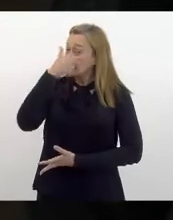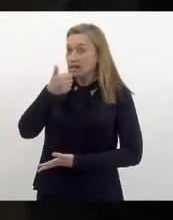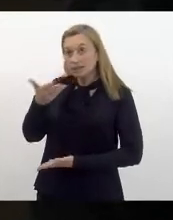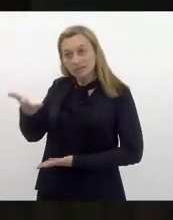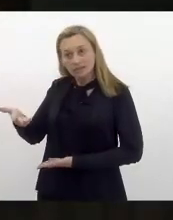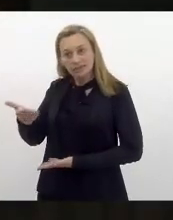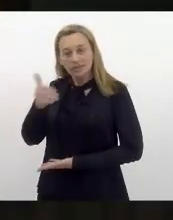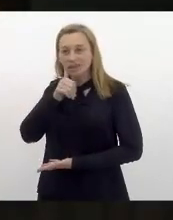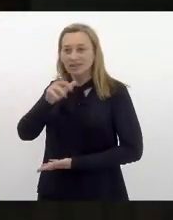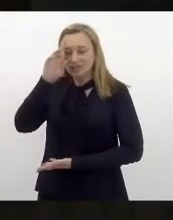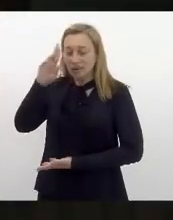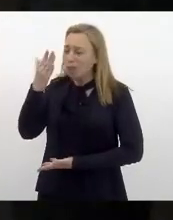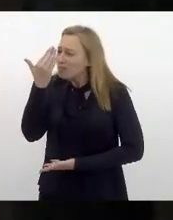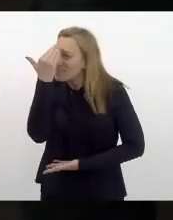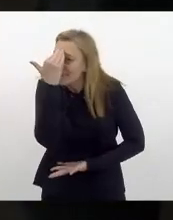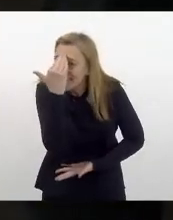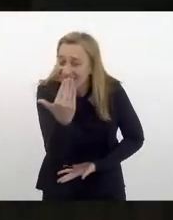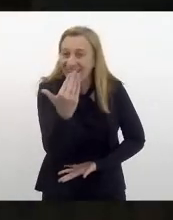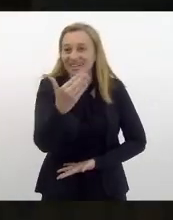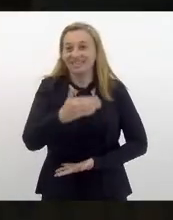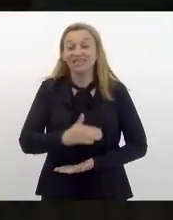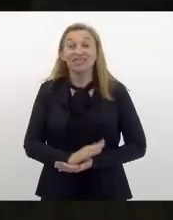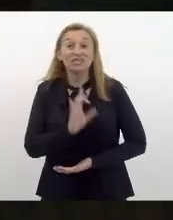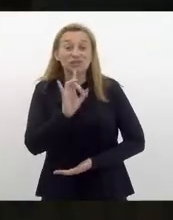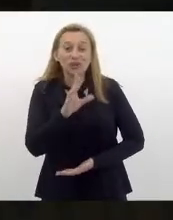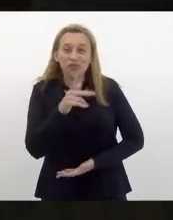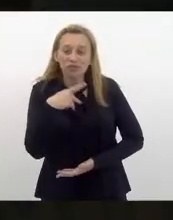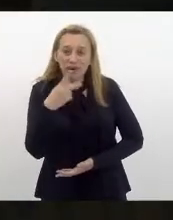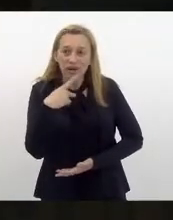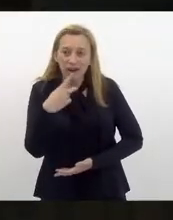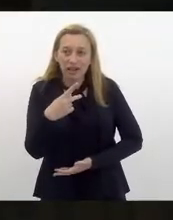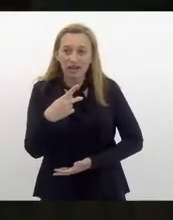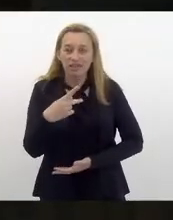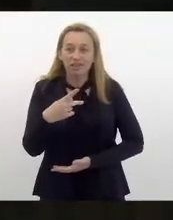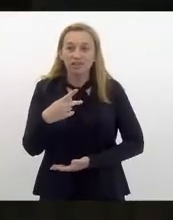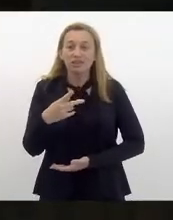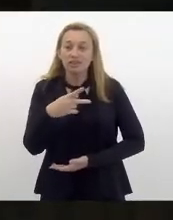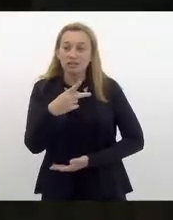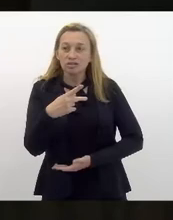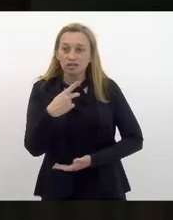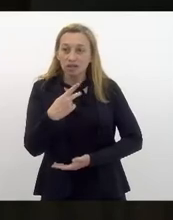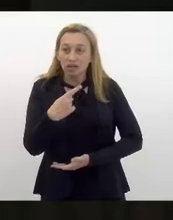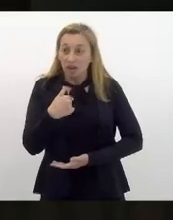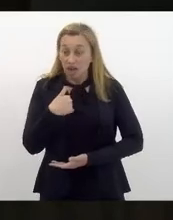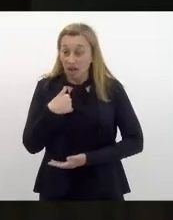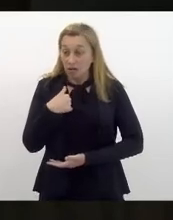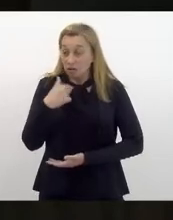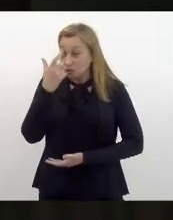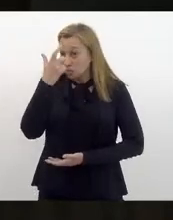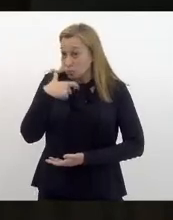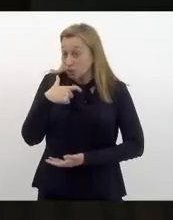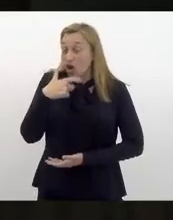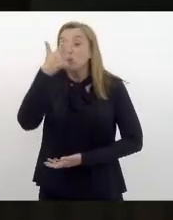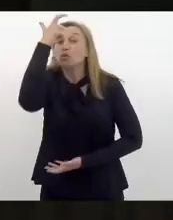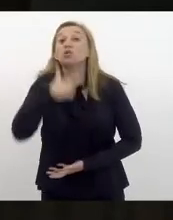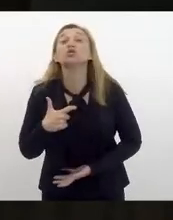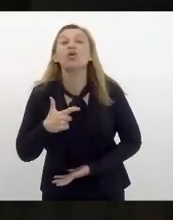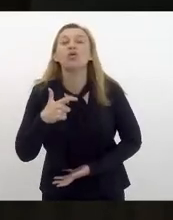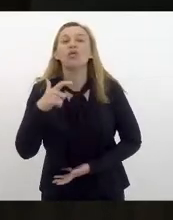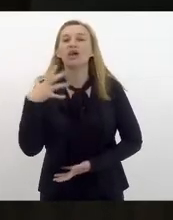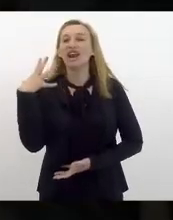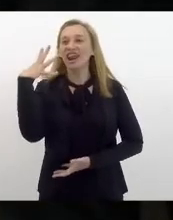bonita muito obrigada só você vai fazer uma ressalva da palavra do de vossa excelência que eu não estou muito bonita eu sou